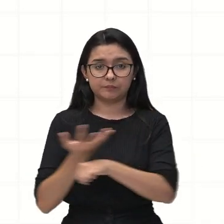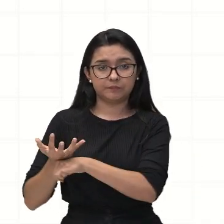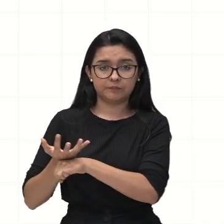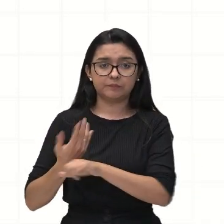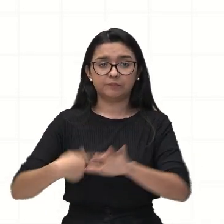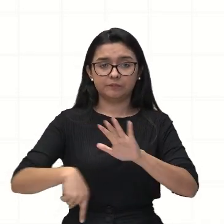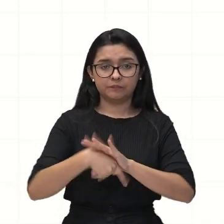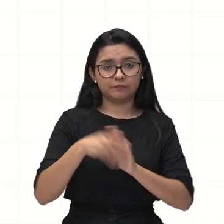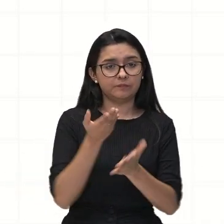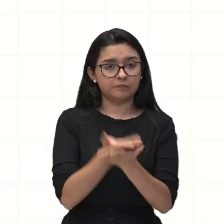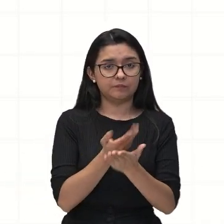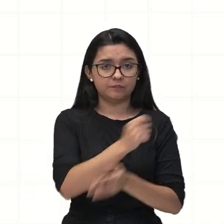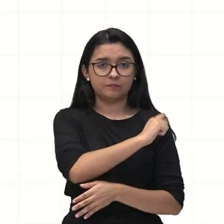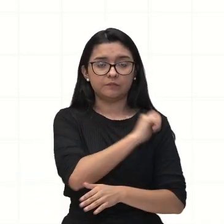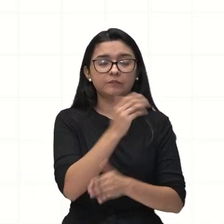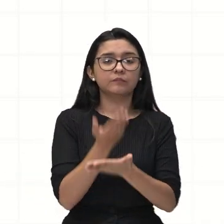né,